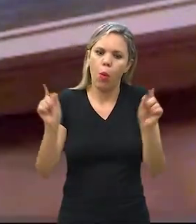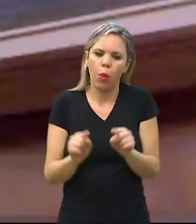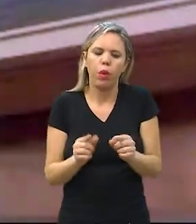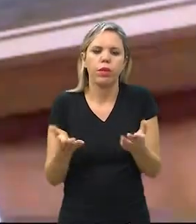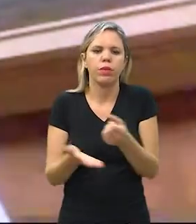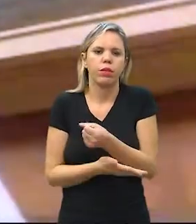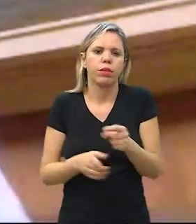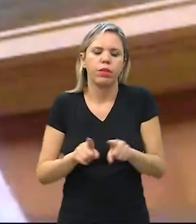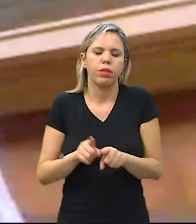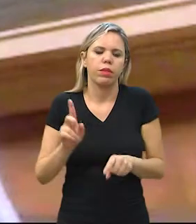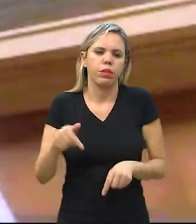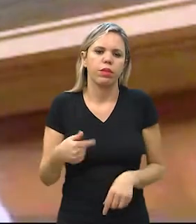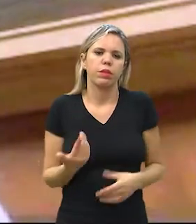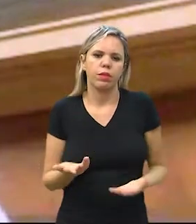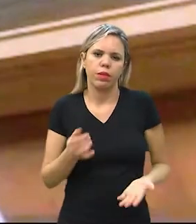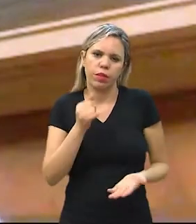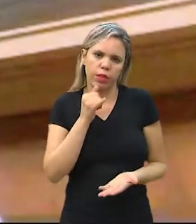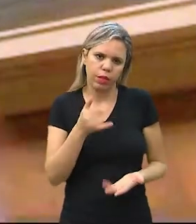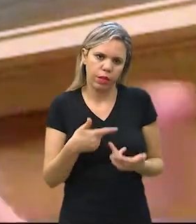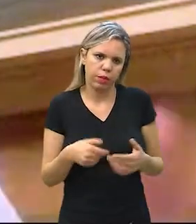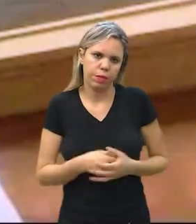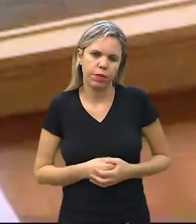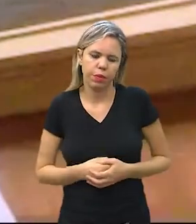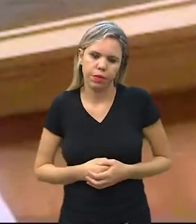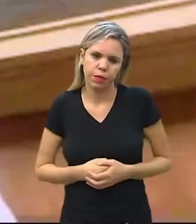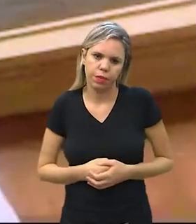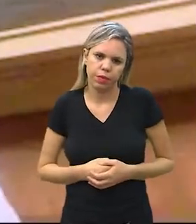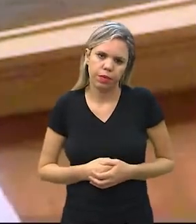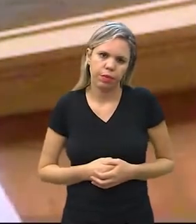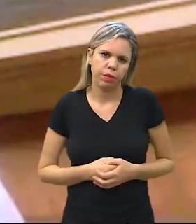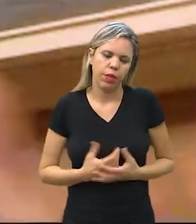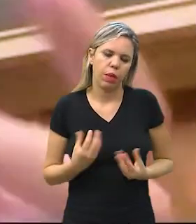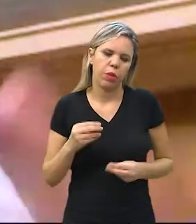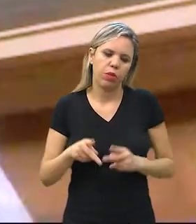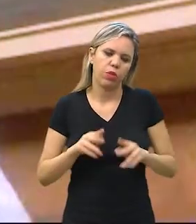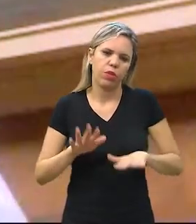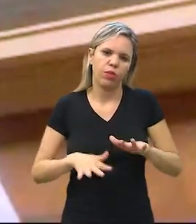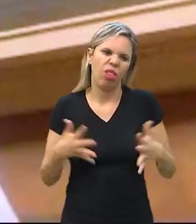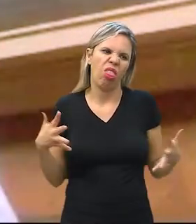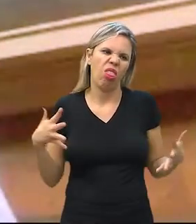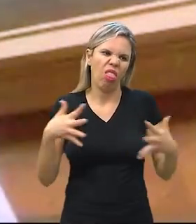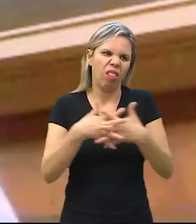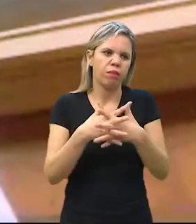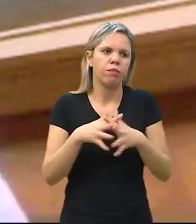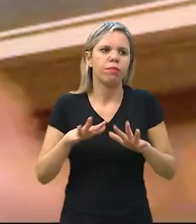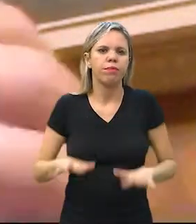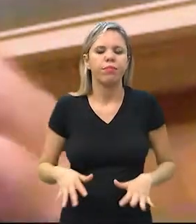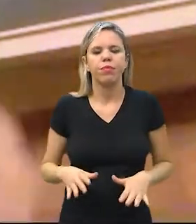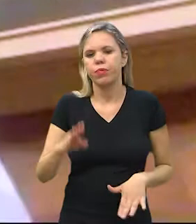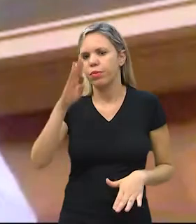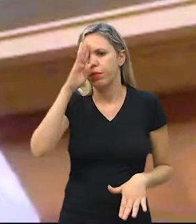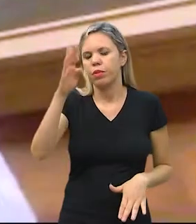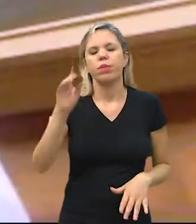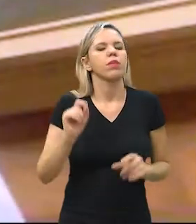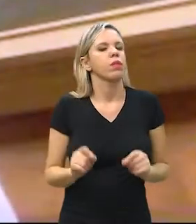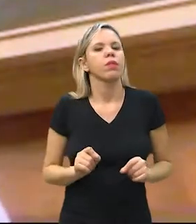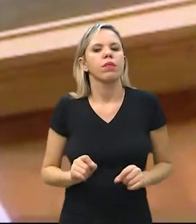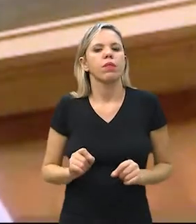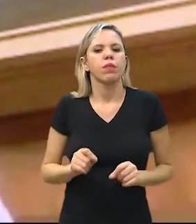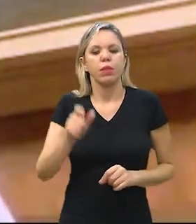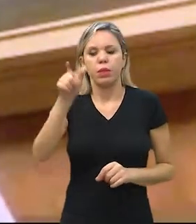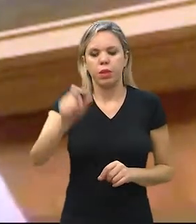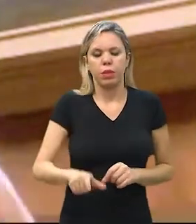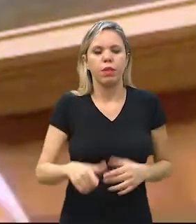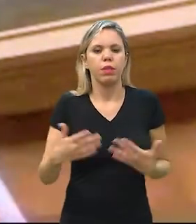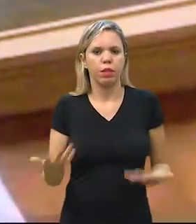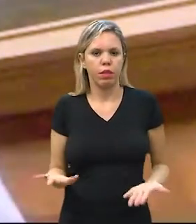ou pequeno. Aliás, isso é uma coisa que muita gente se confunde. O principal é que